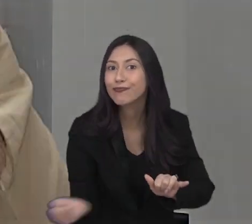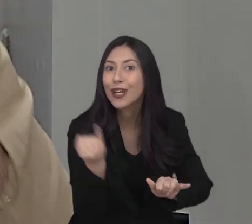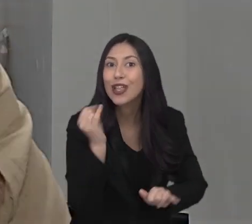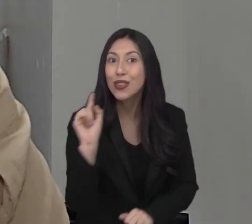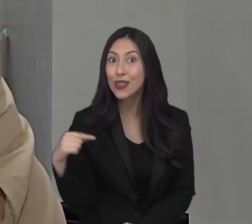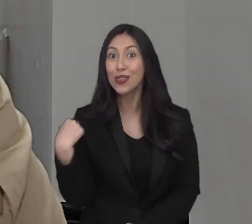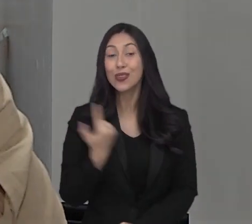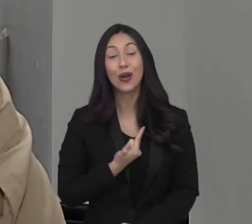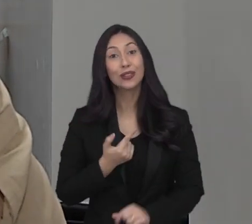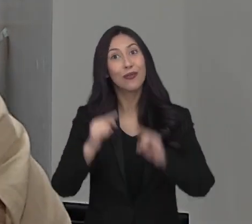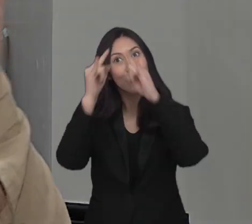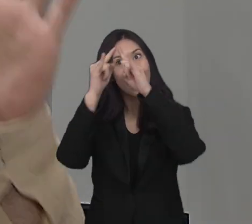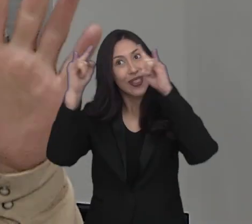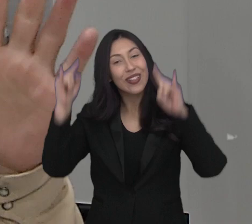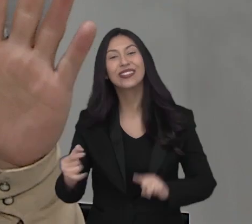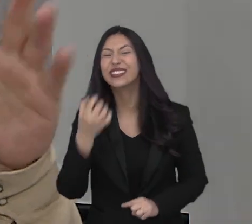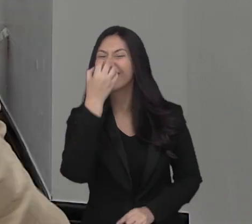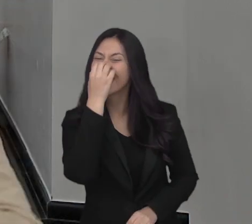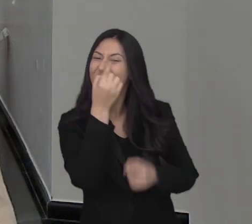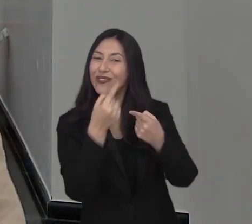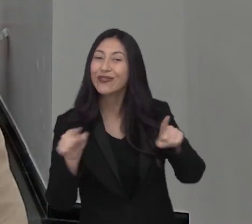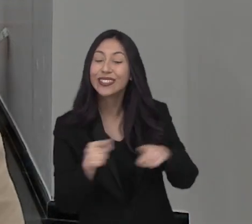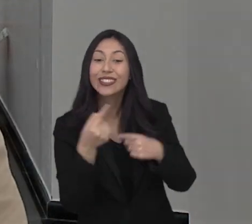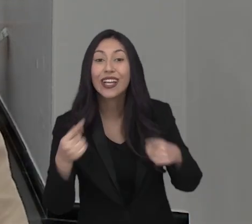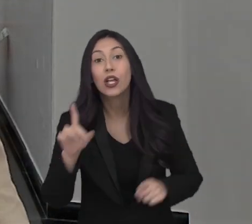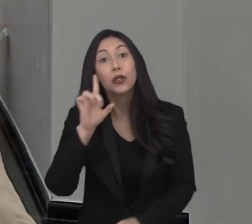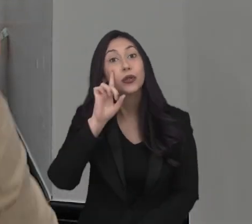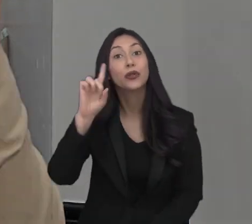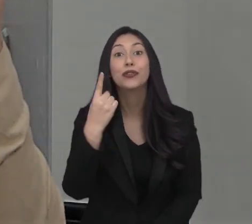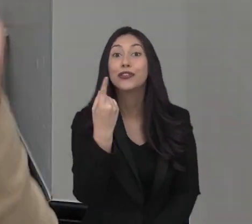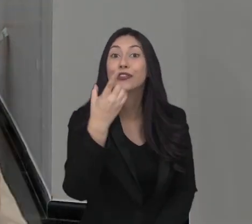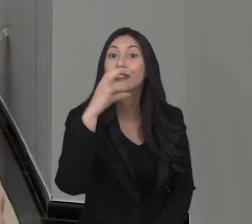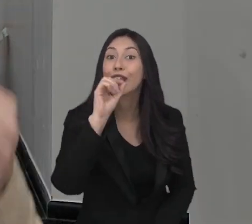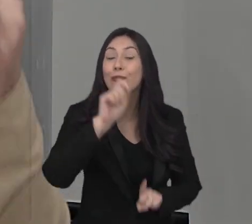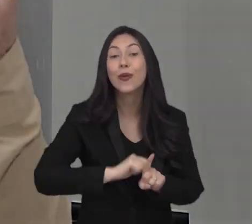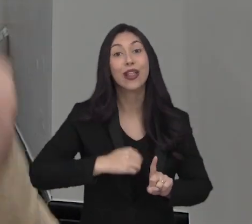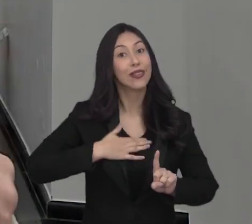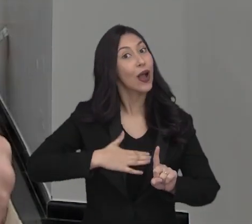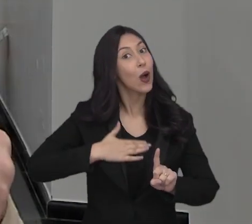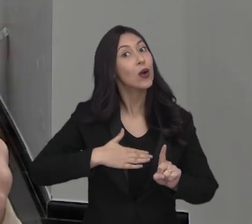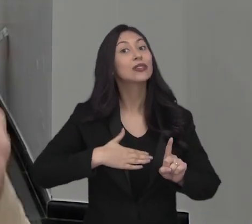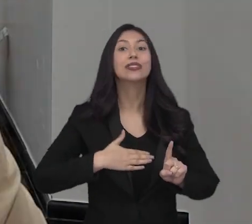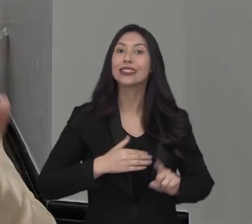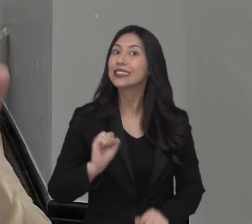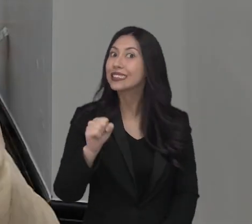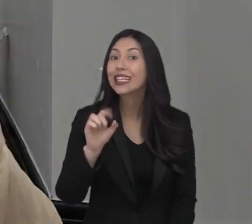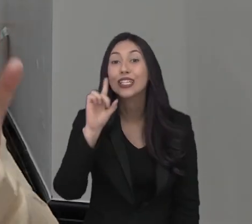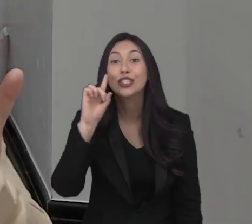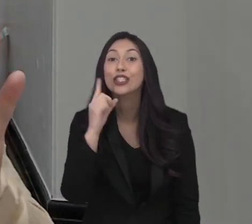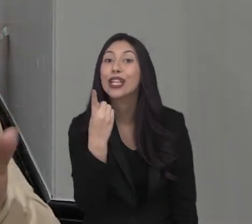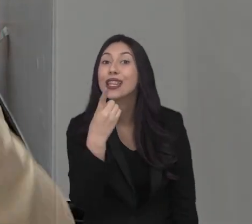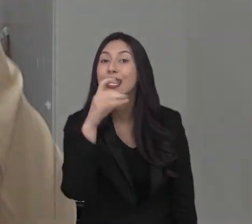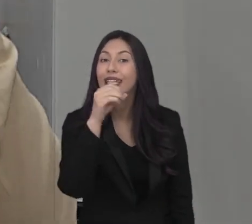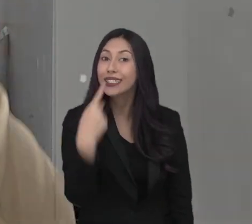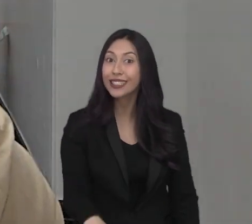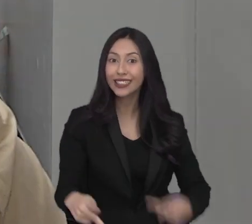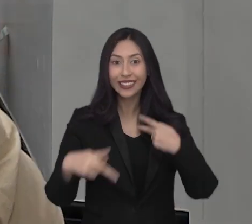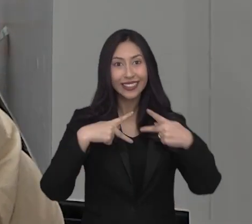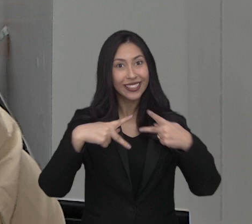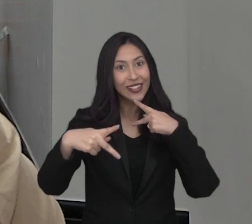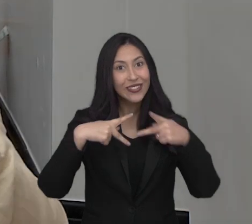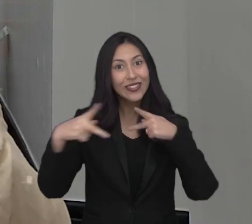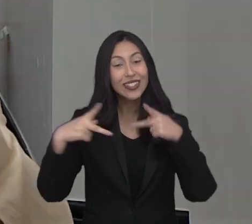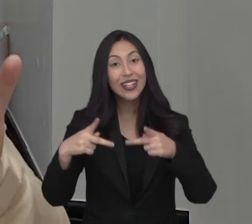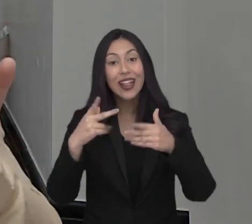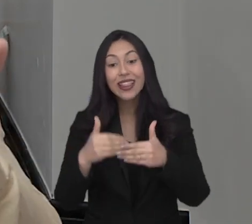vocês. Nós do Abracadabra, o circo musical, estaremos a partir do dia 10 de agosto, isso mesmo, 10 de agosto, aqui em